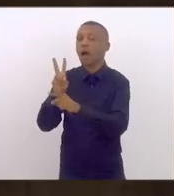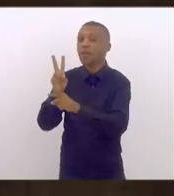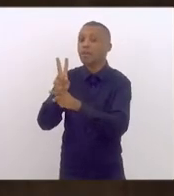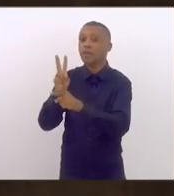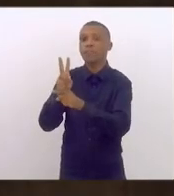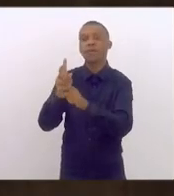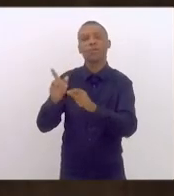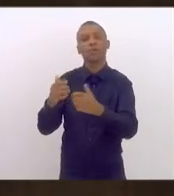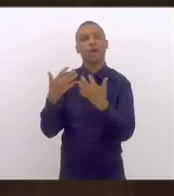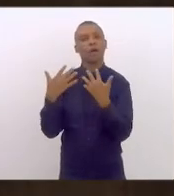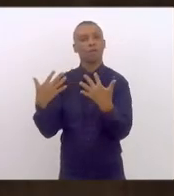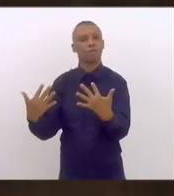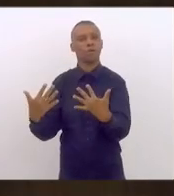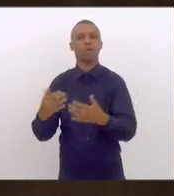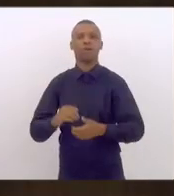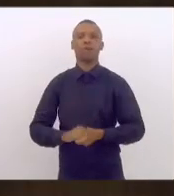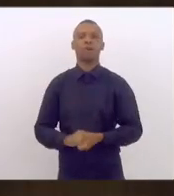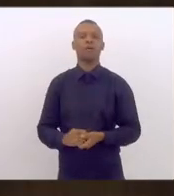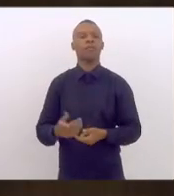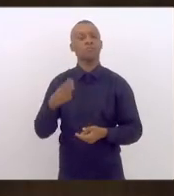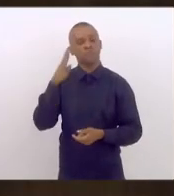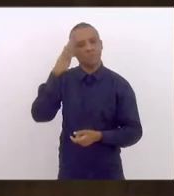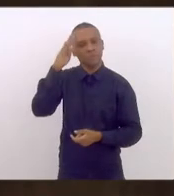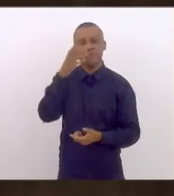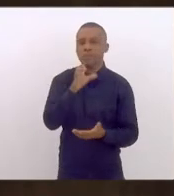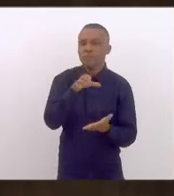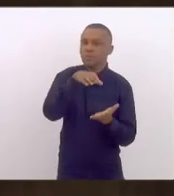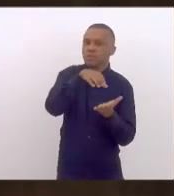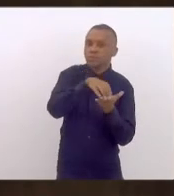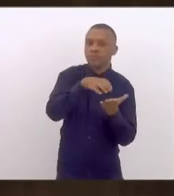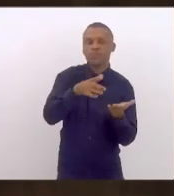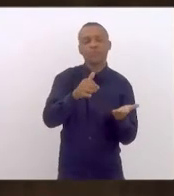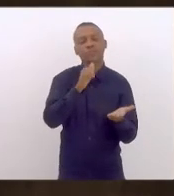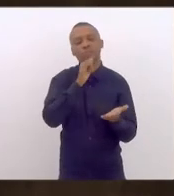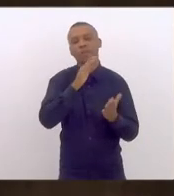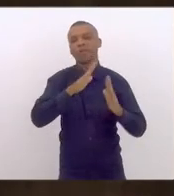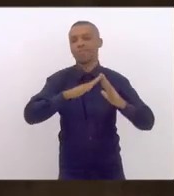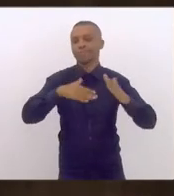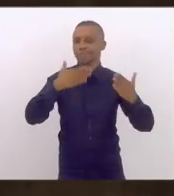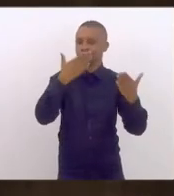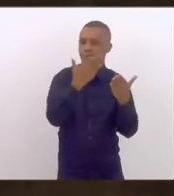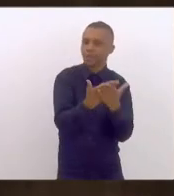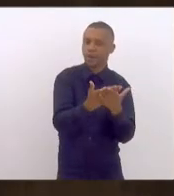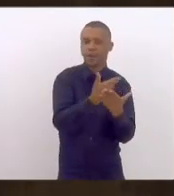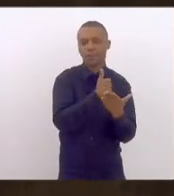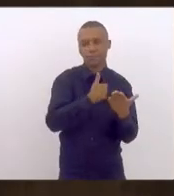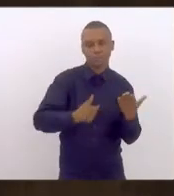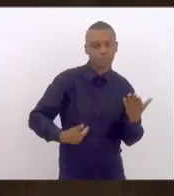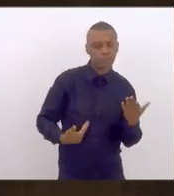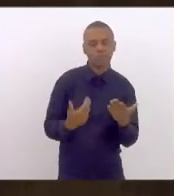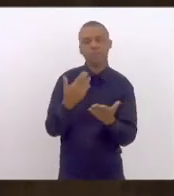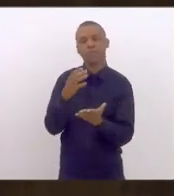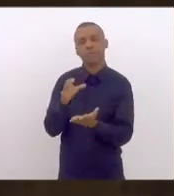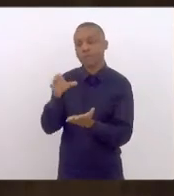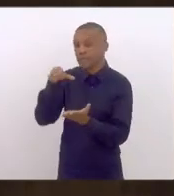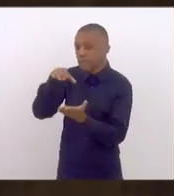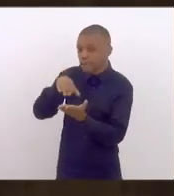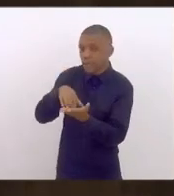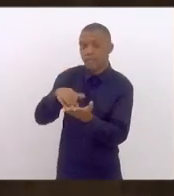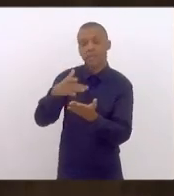inclusive os órgãos públicos escolas as clínicas de saúde os laboratórios